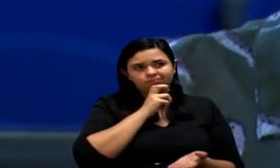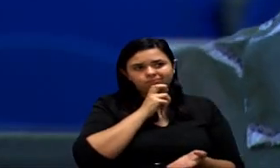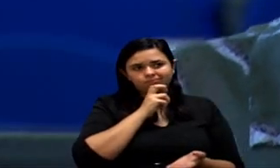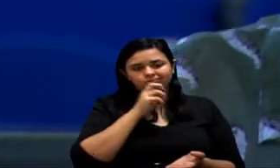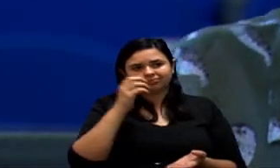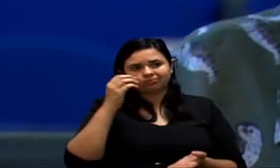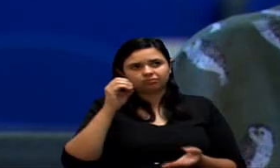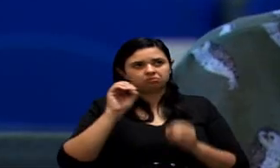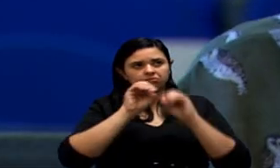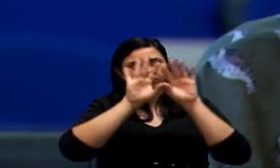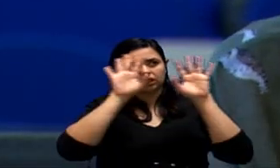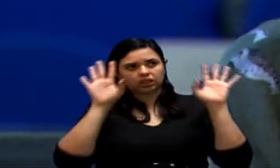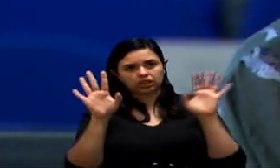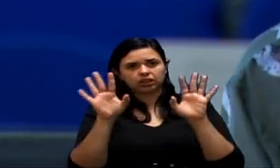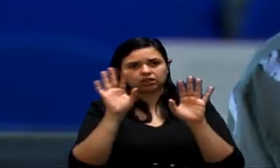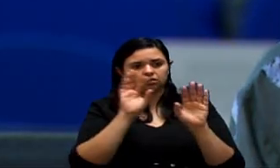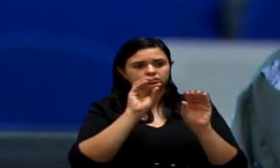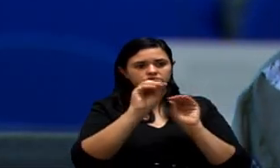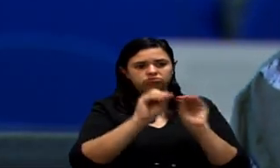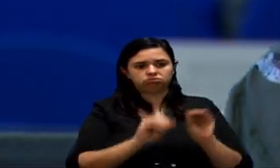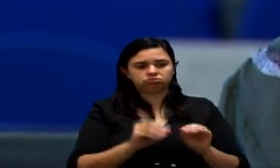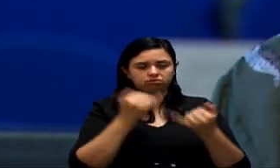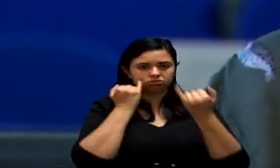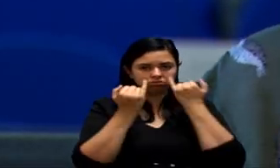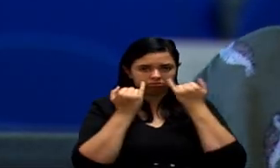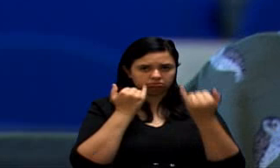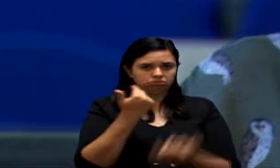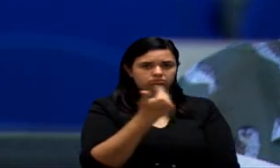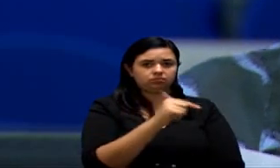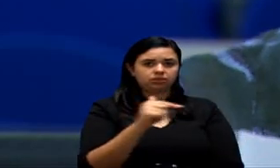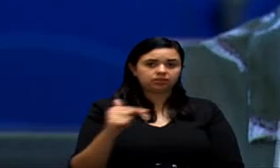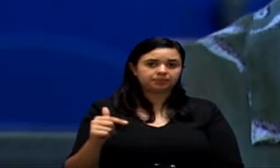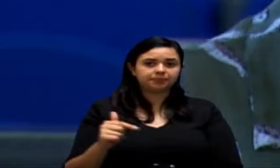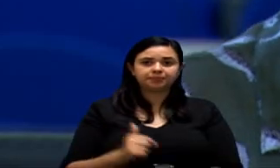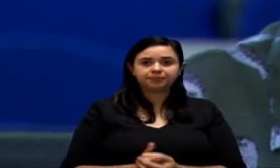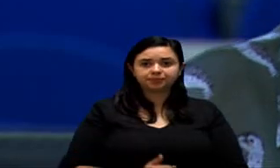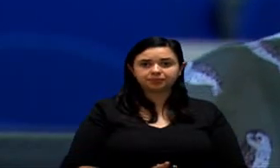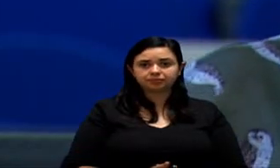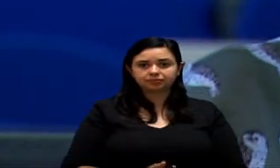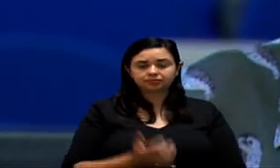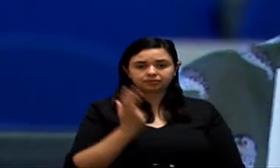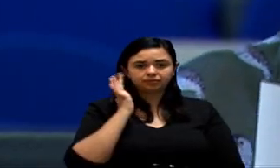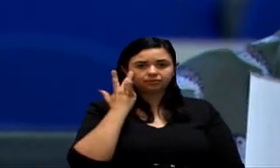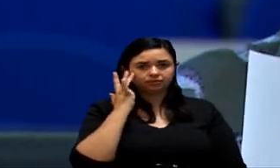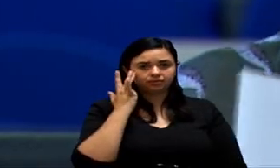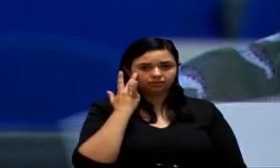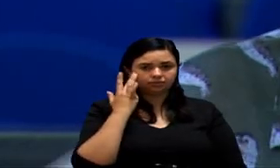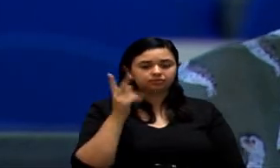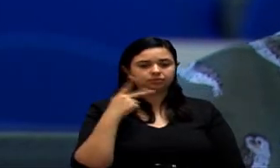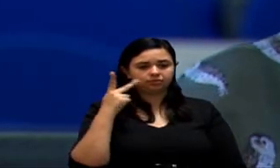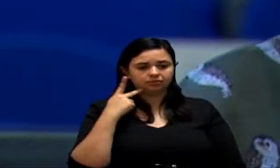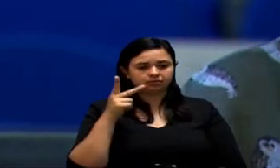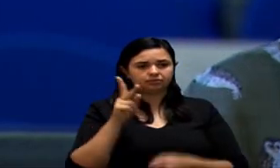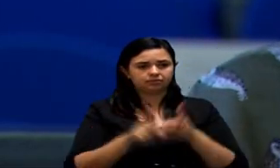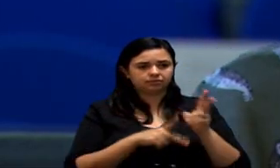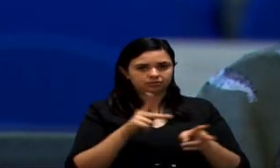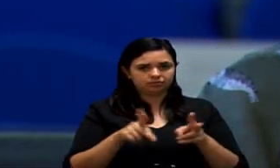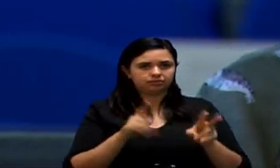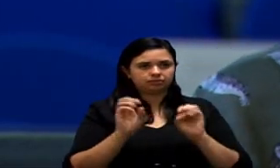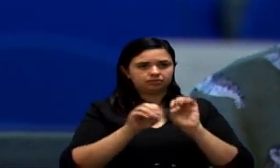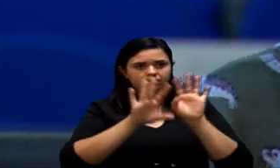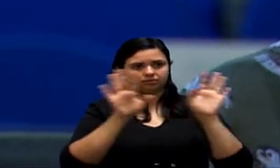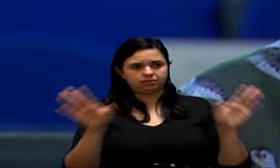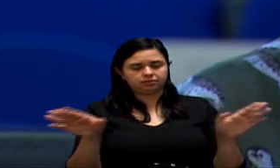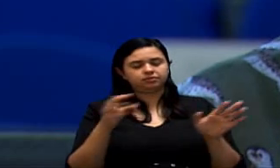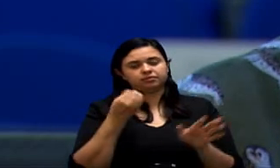Então, eu acredito que o portal, né, essa... Né, a política de transparência nas escolas ela seria bom nesse